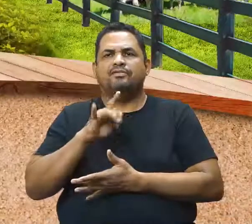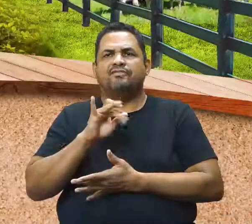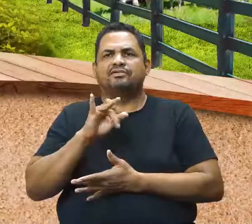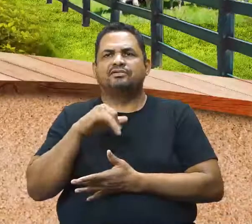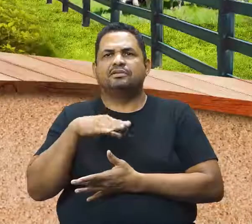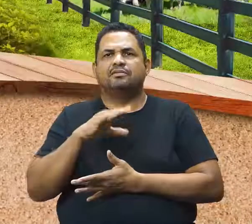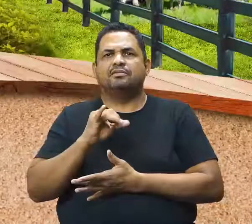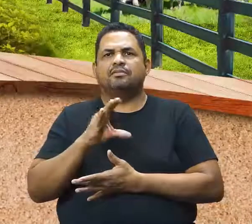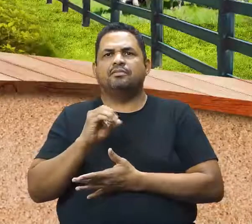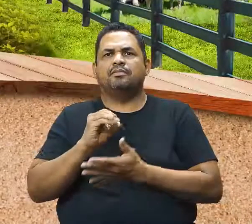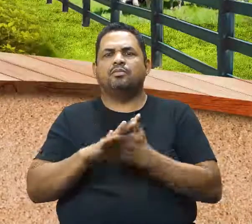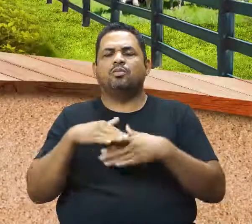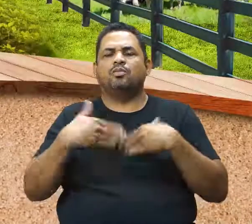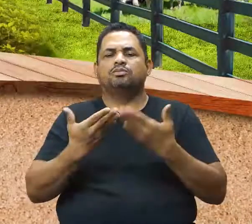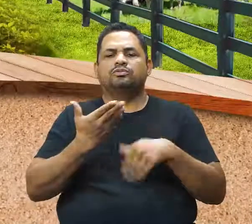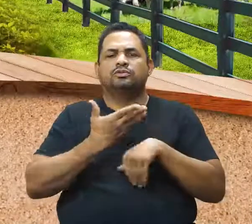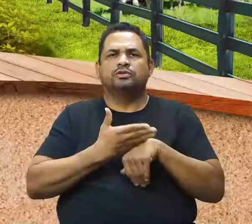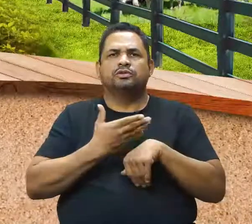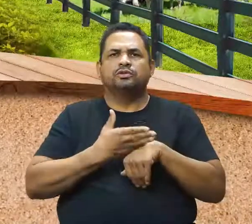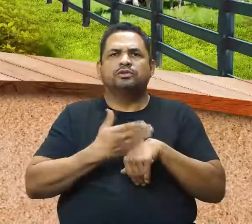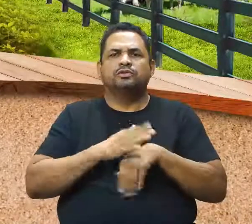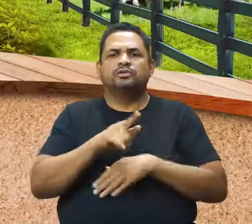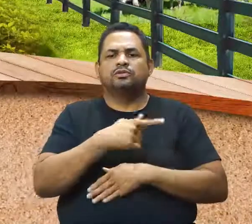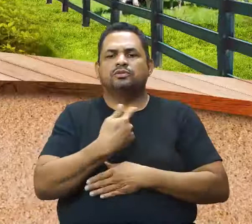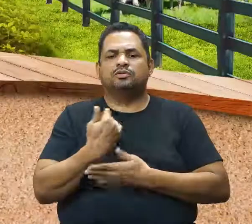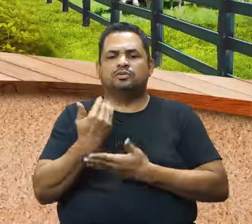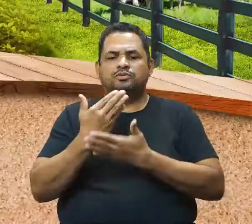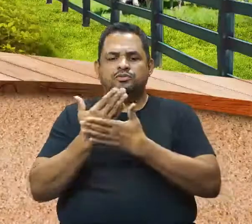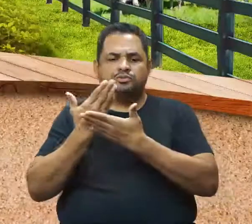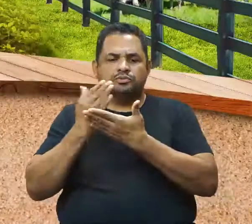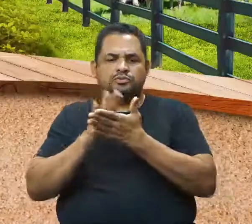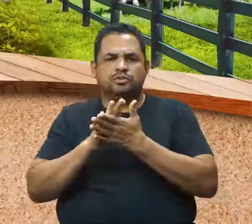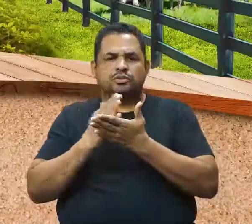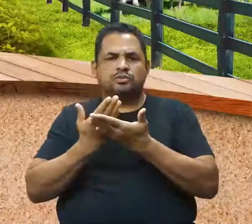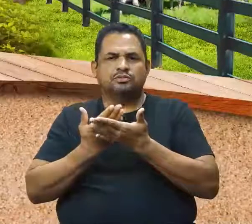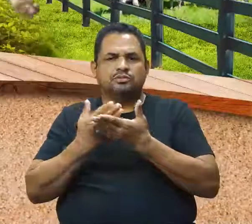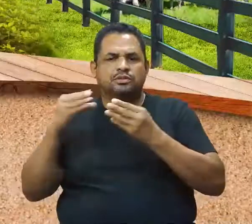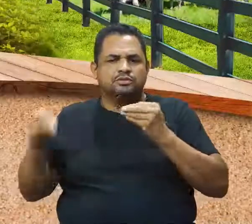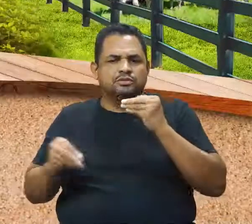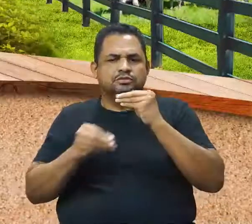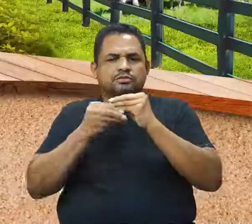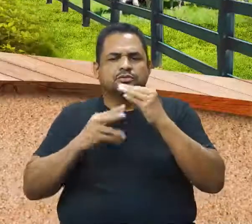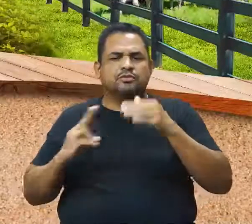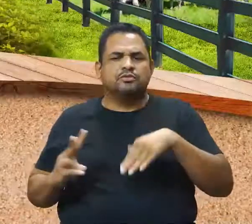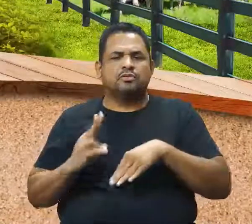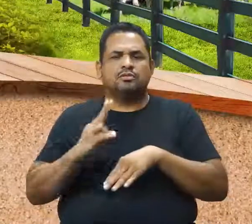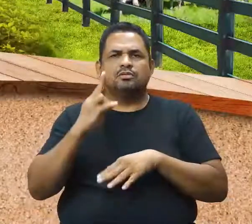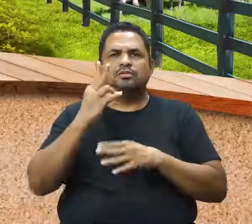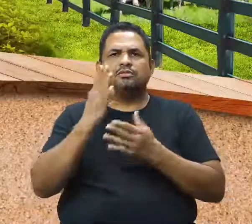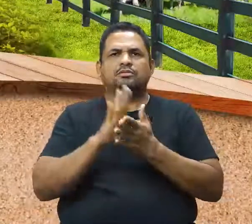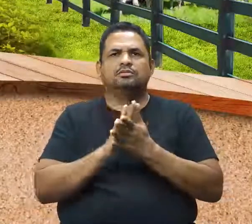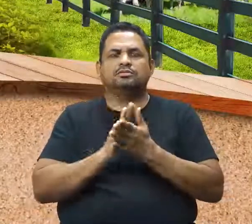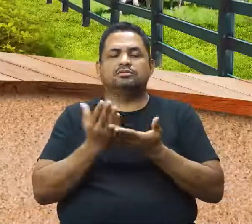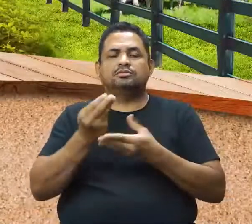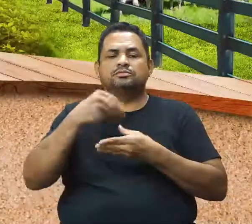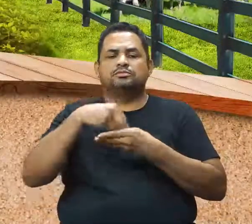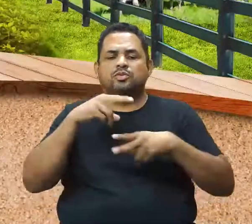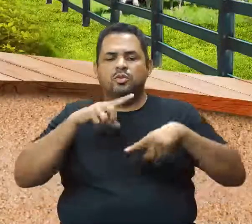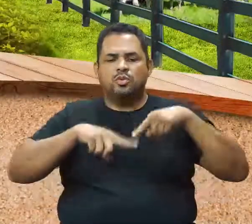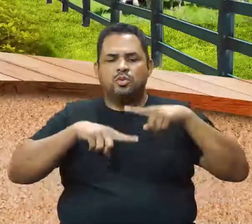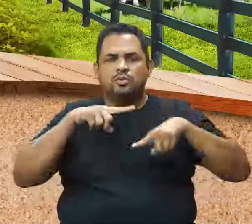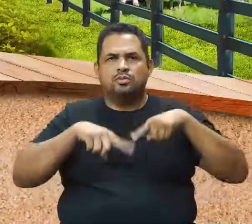algumas práticas, nós embutimos valores dentro do produto. O